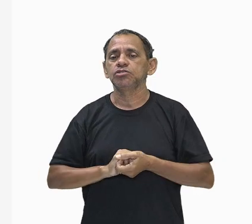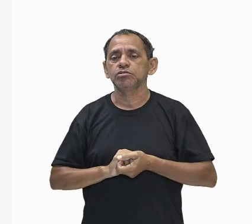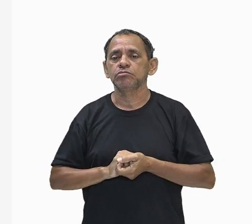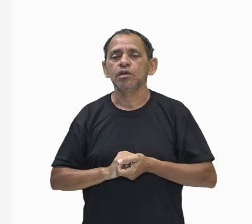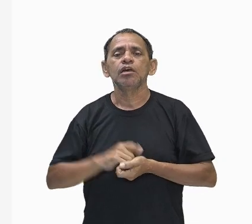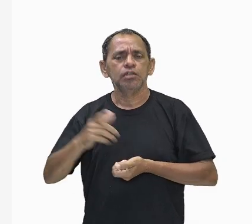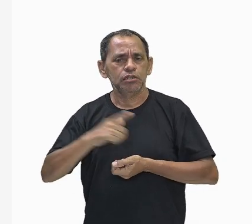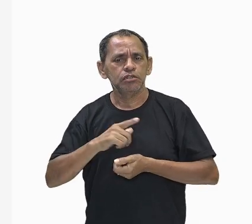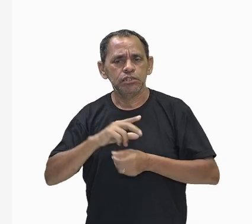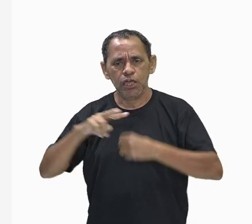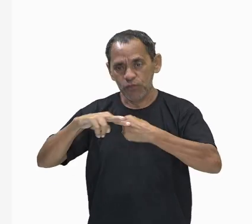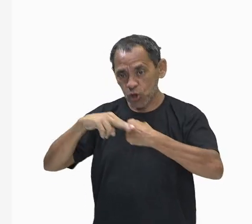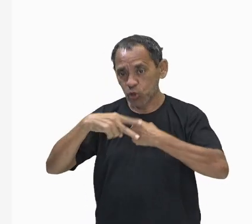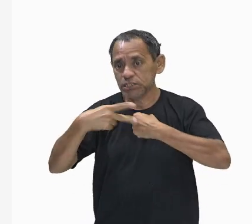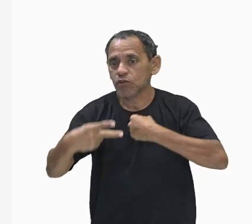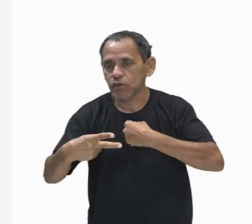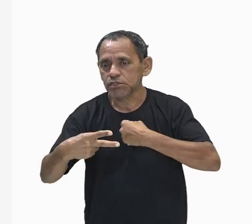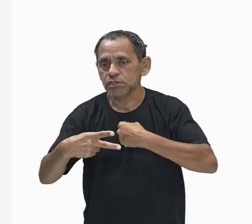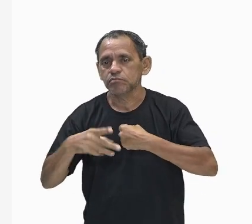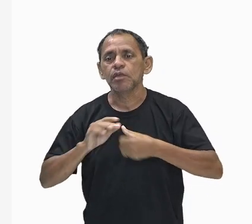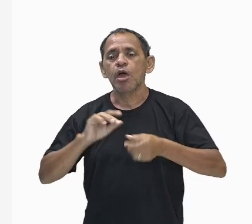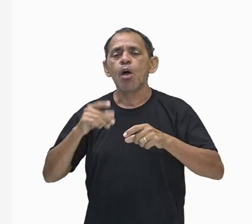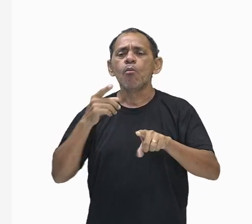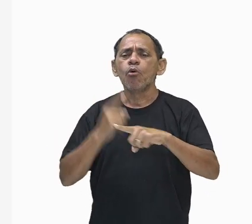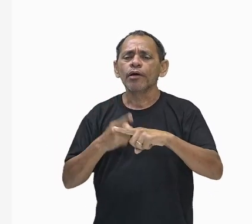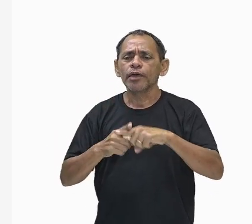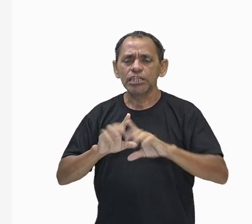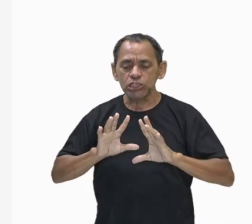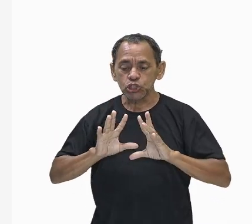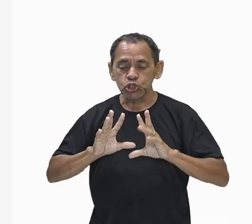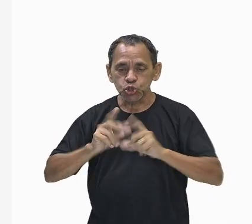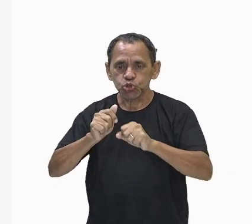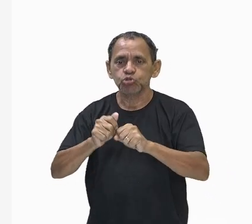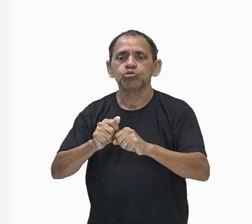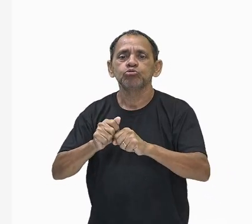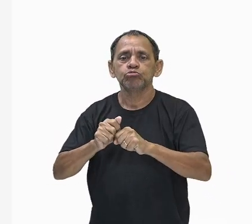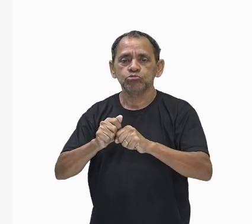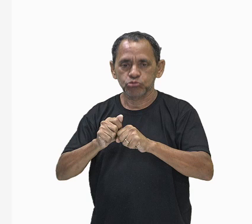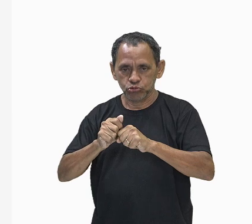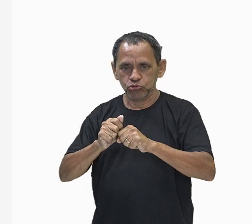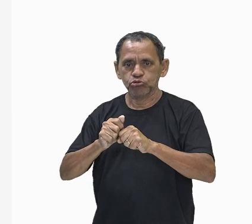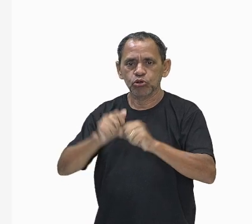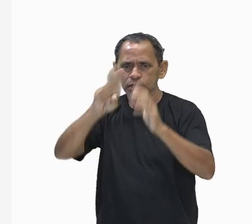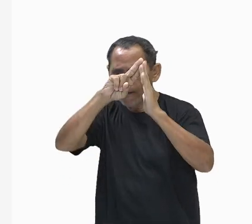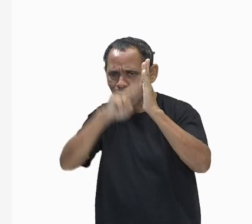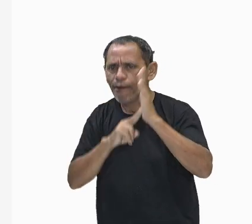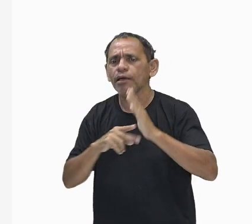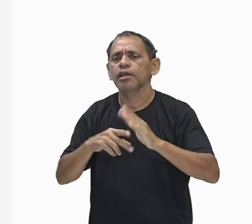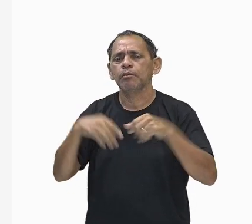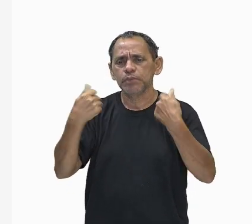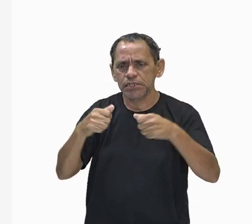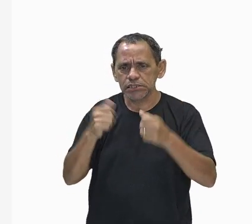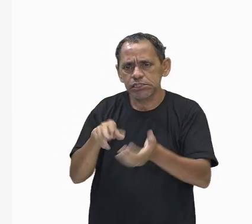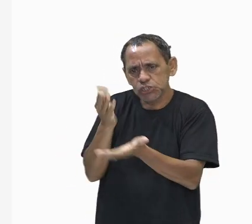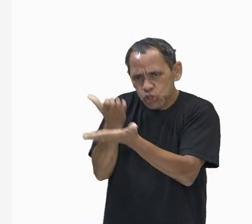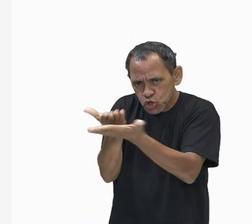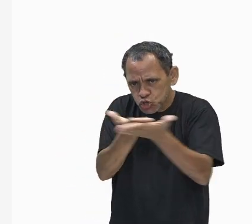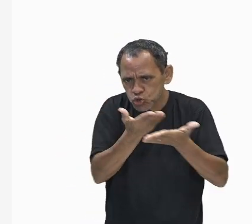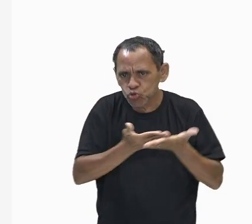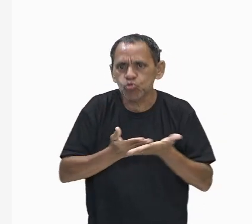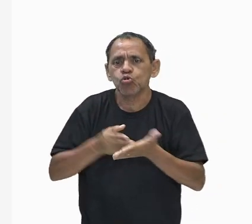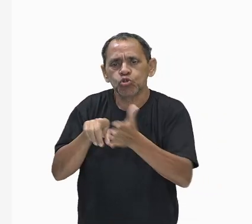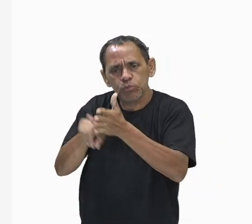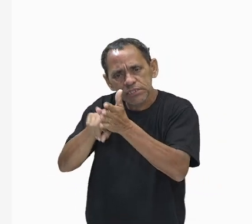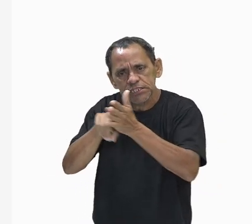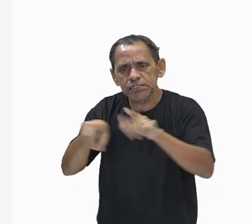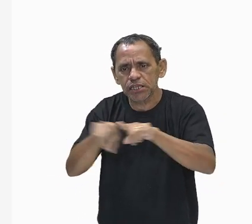consequências. Todo protocolo ele tem que ser estudado e melhorado. E com o passar do tempo foi isso que foi surgindo, né? O melhoramento do protocolo